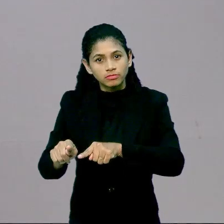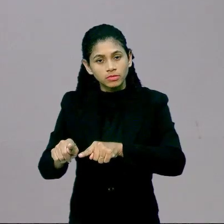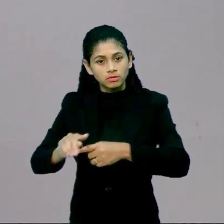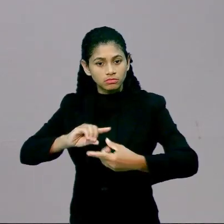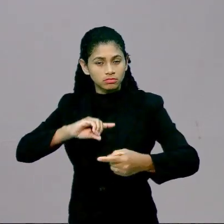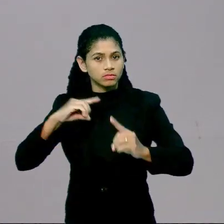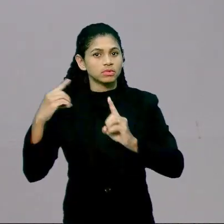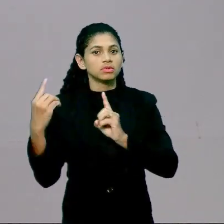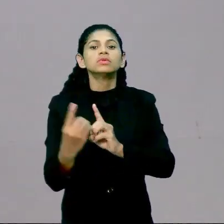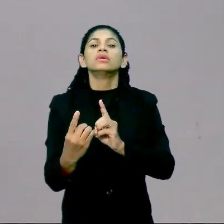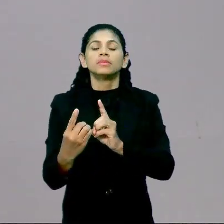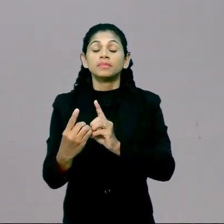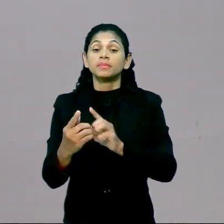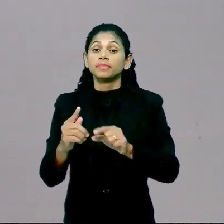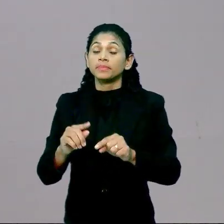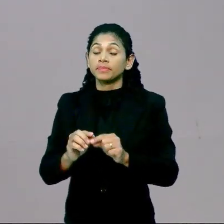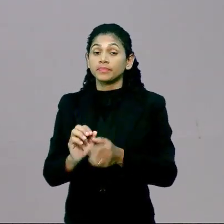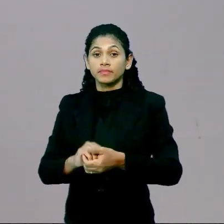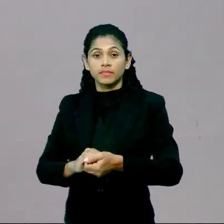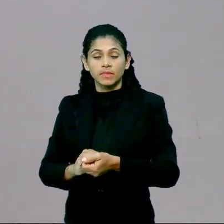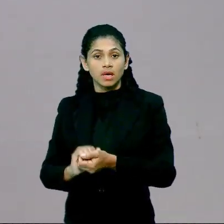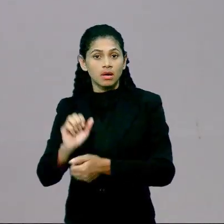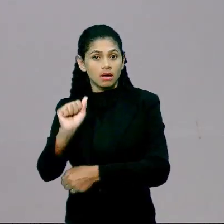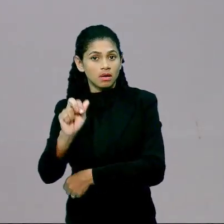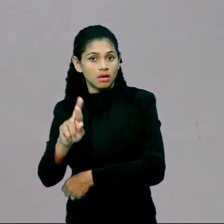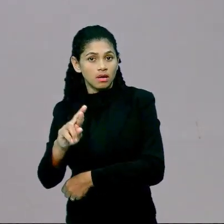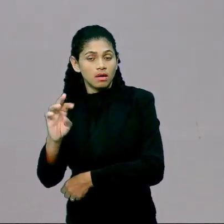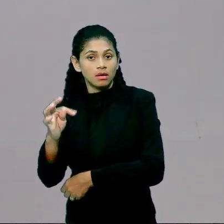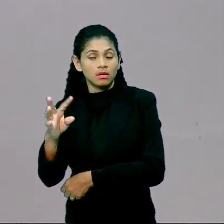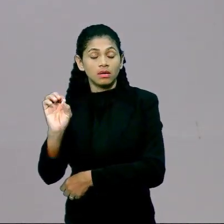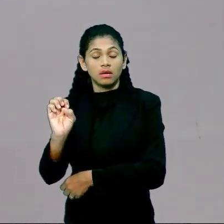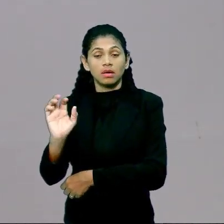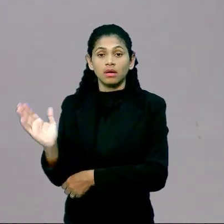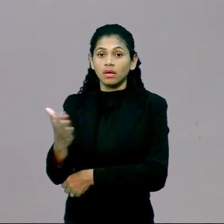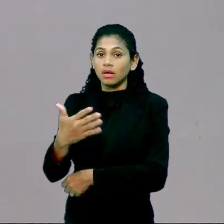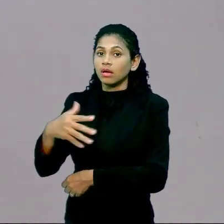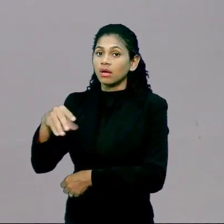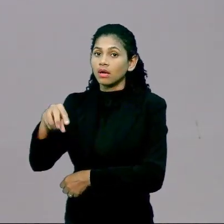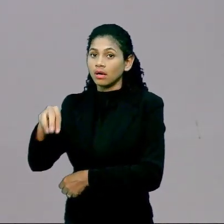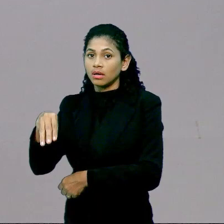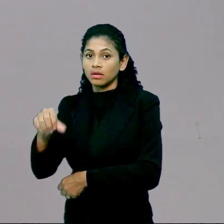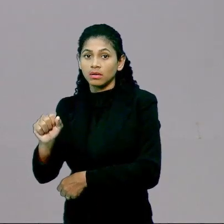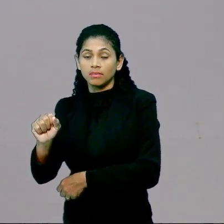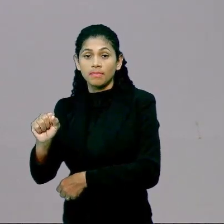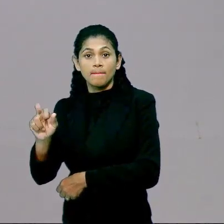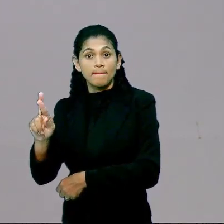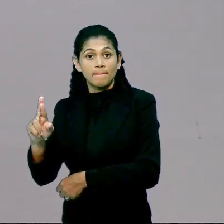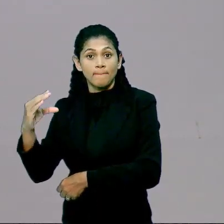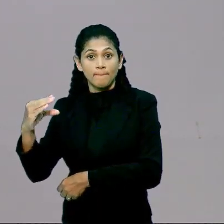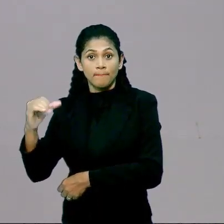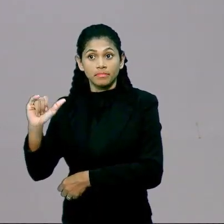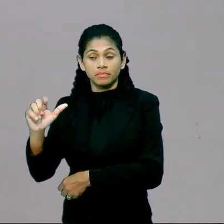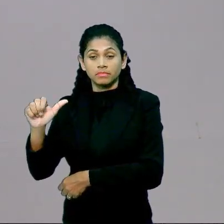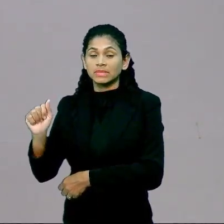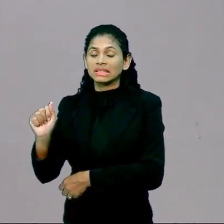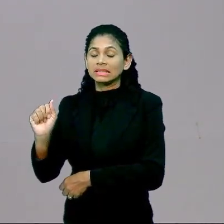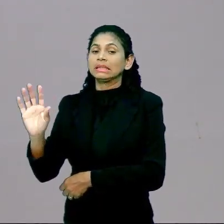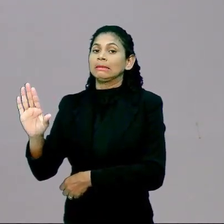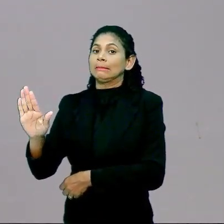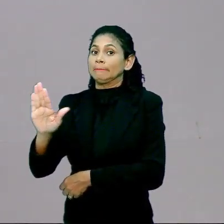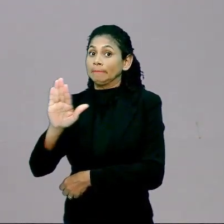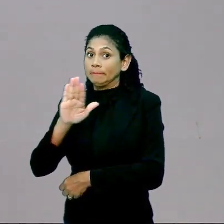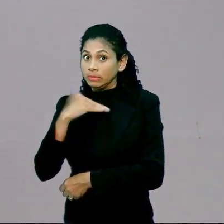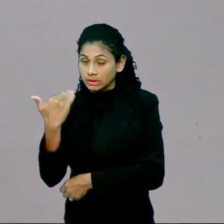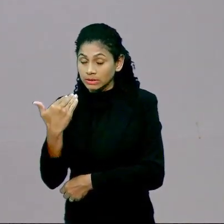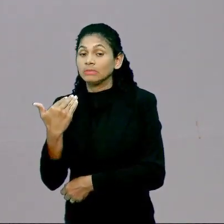um pouco mais ampla, mas quando a gente analisa o aspecto marcial, é para a morte. Então, é a arte da técnica